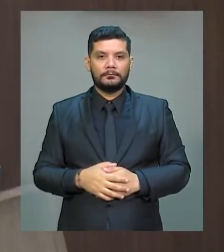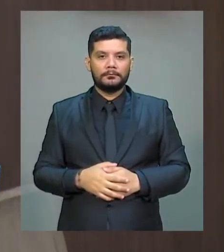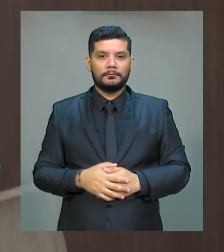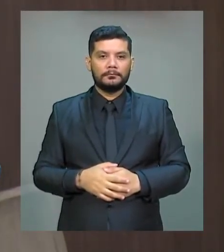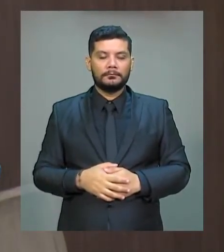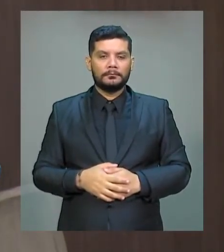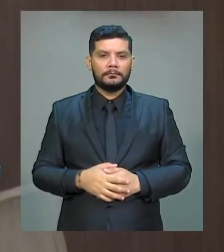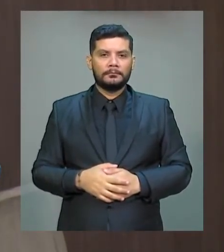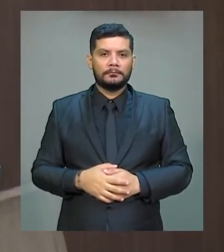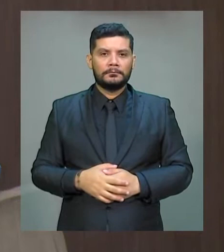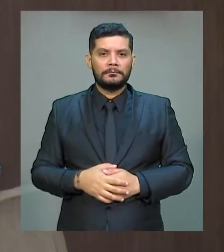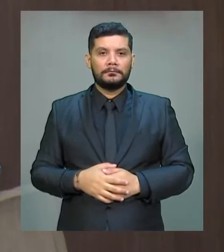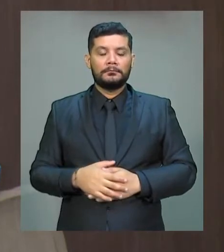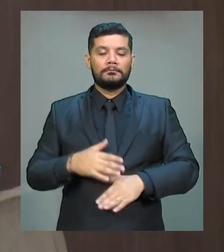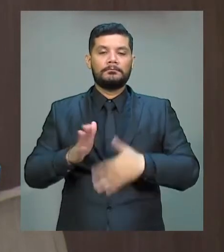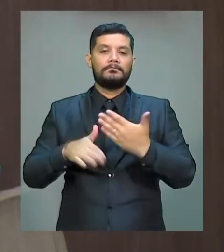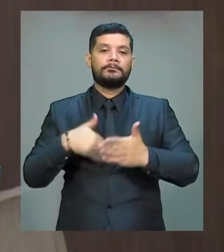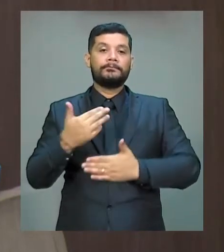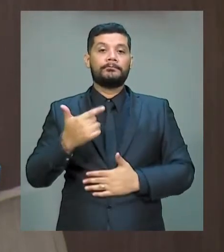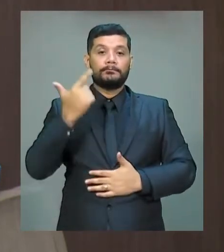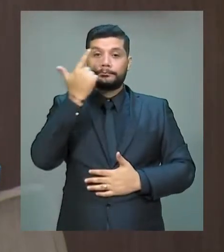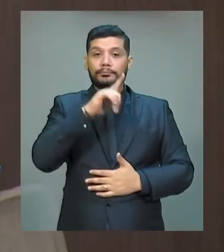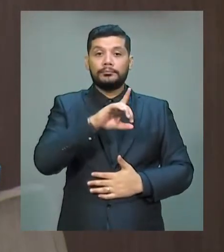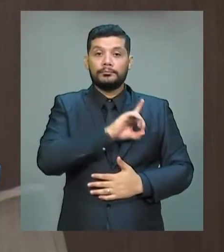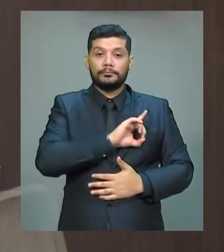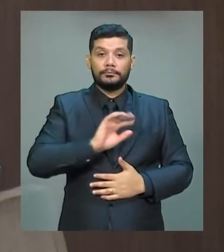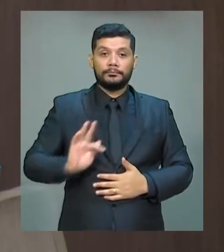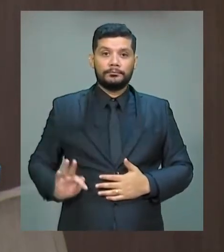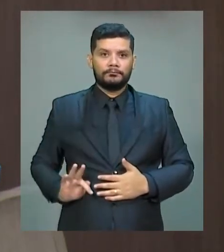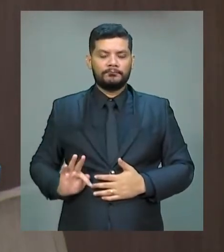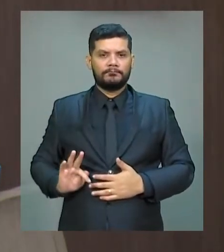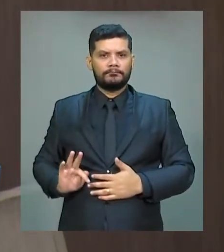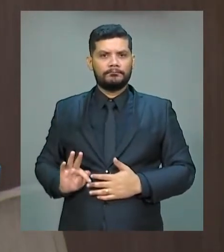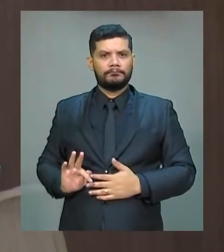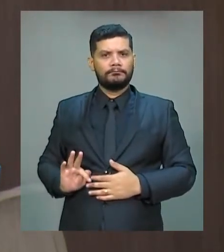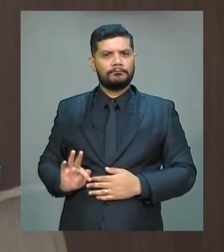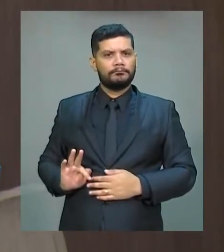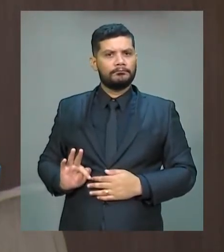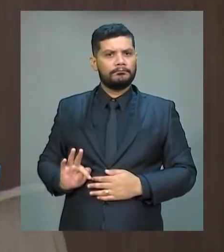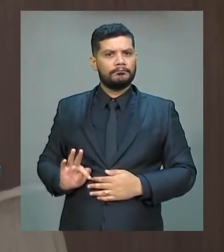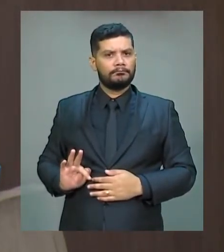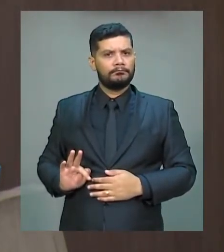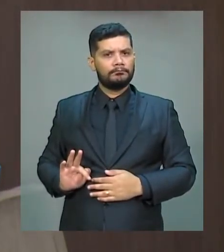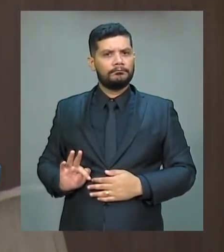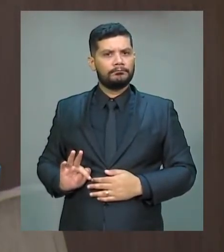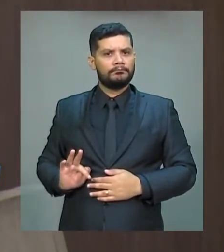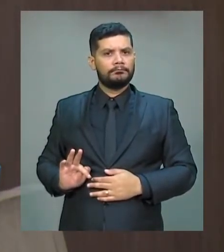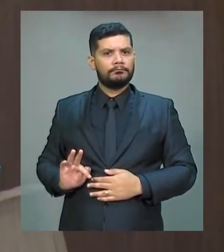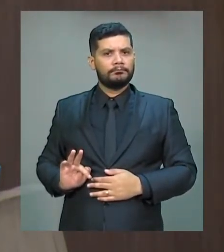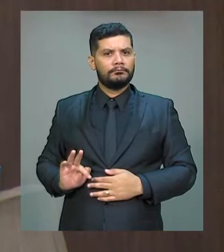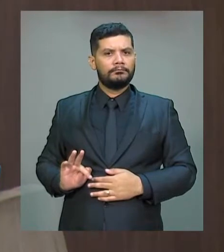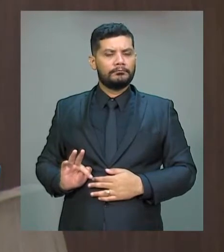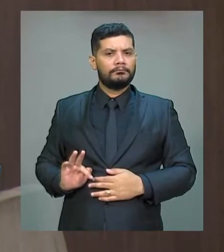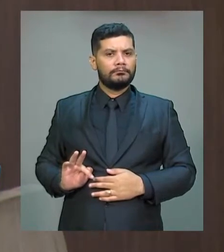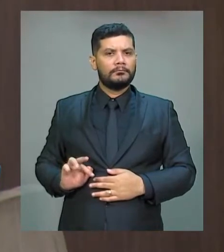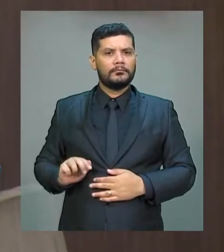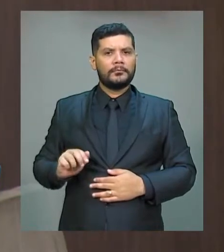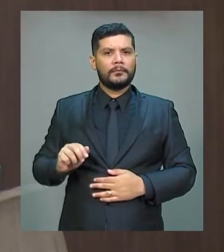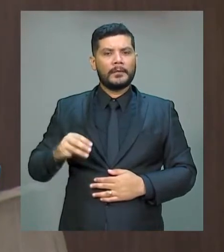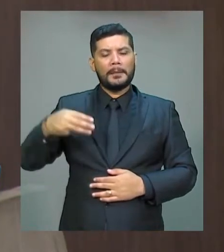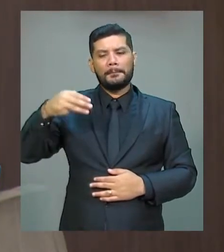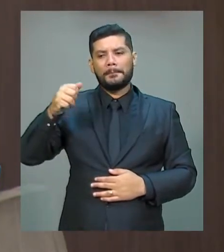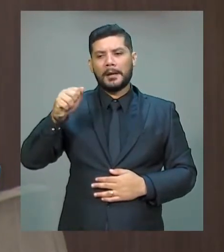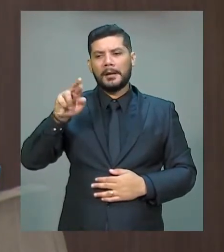Tornou-se deputado federal com um discurso de ódio, inclusive vilipendiando a memória de Marielle Franco.